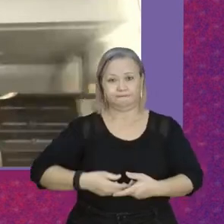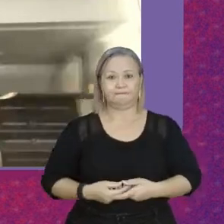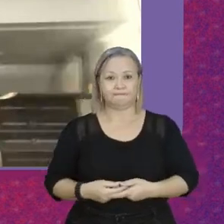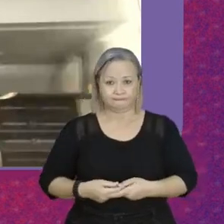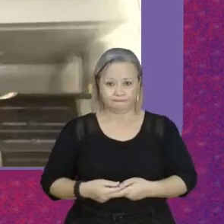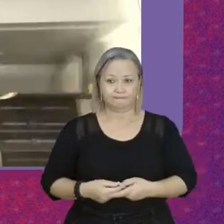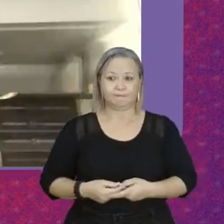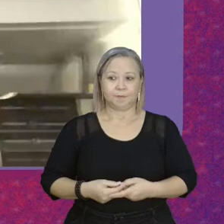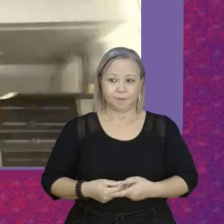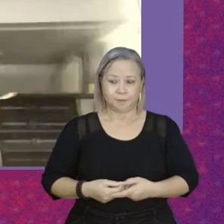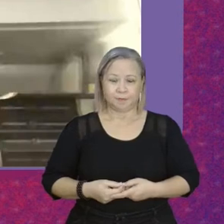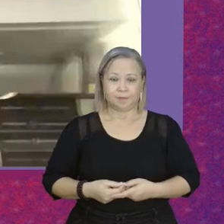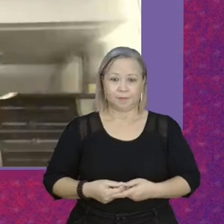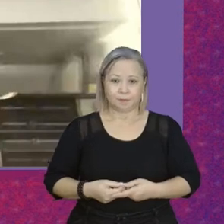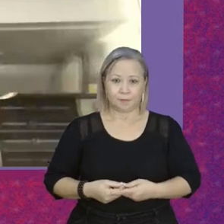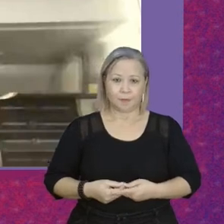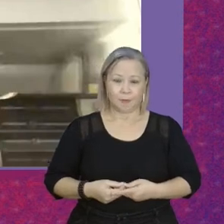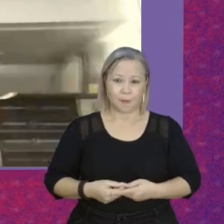Bem,